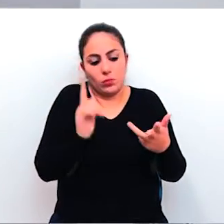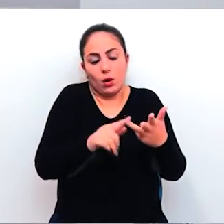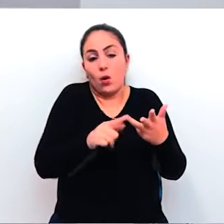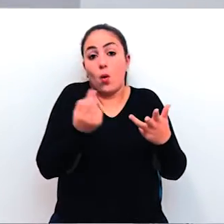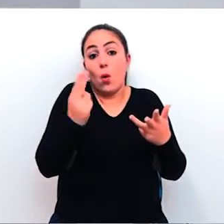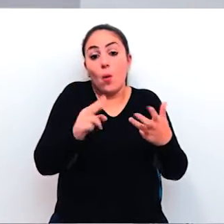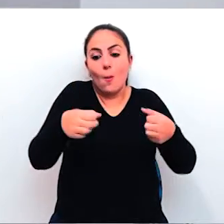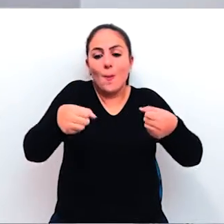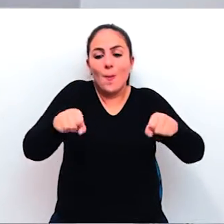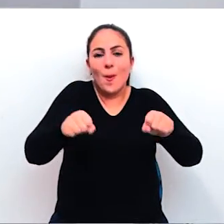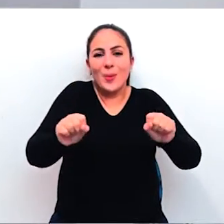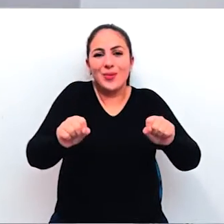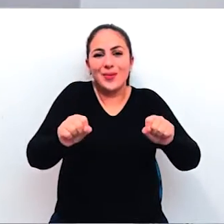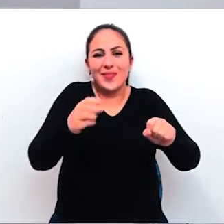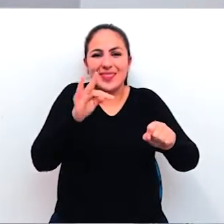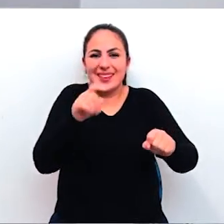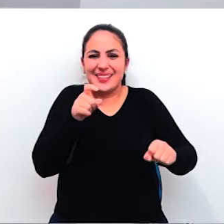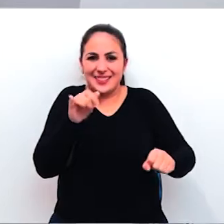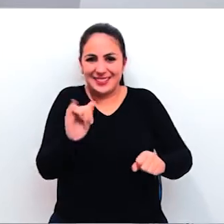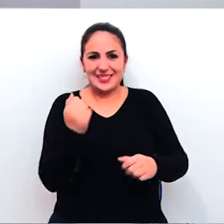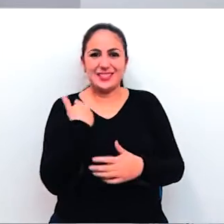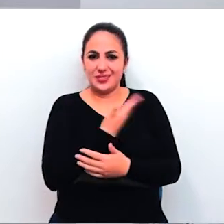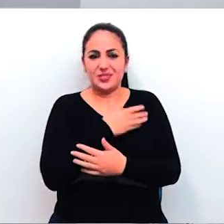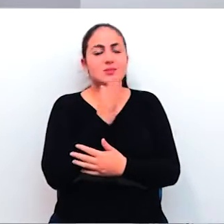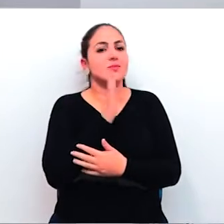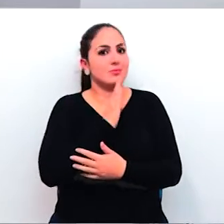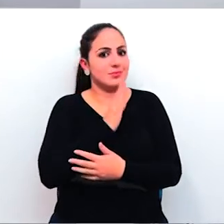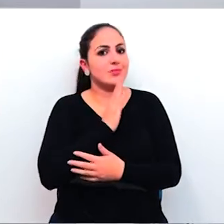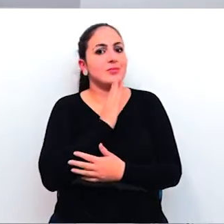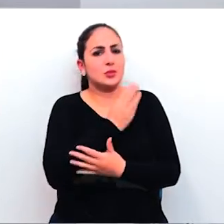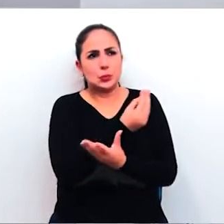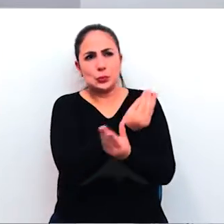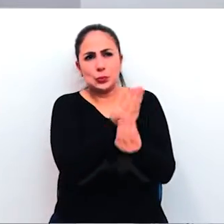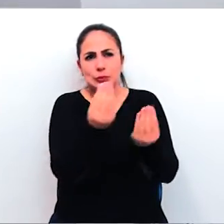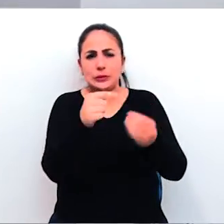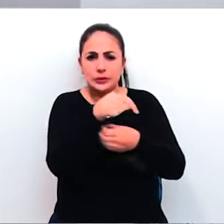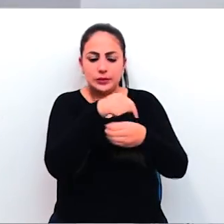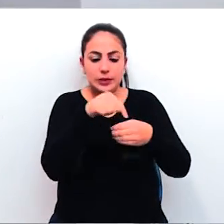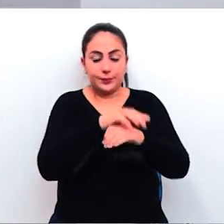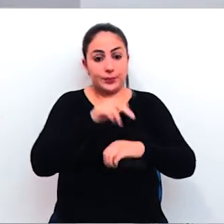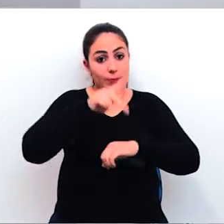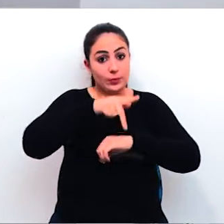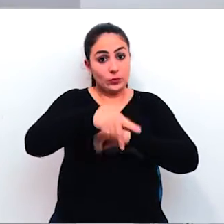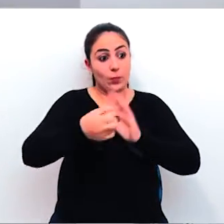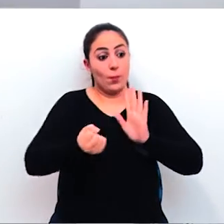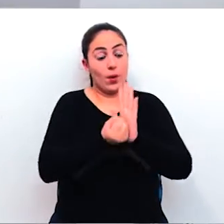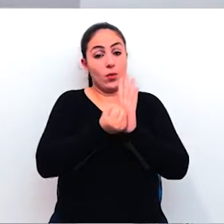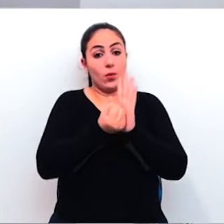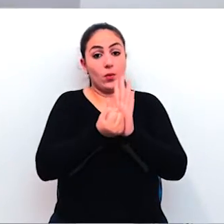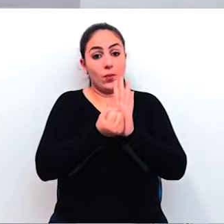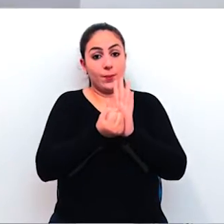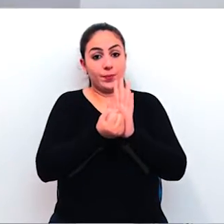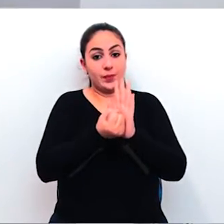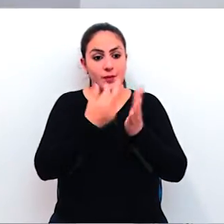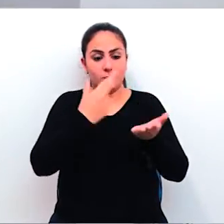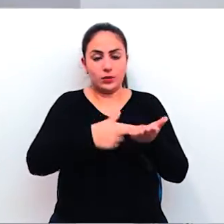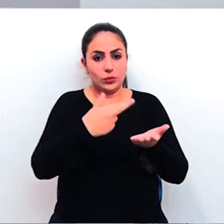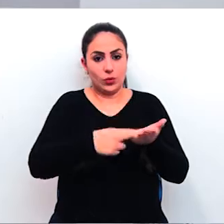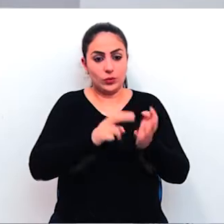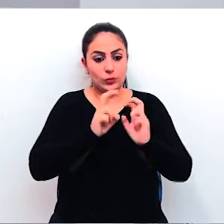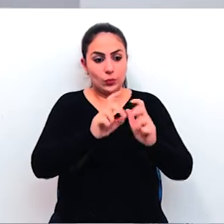outra vez o dono do mototáxi que a gente sabe que existem muitas cidades em passo fundo está tendo marco regulatório do transporte